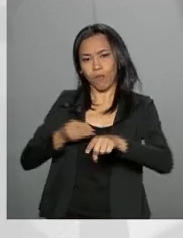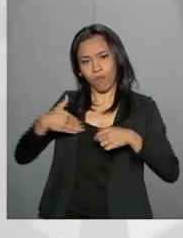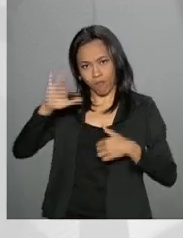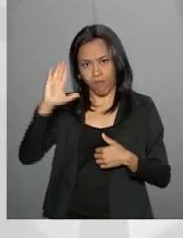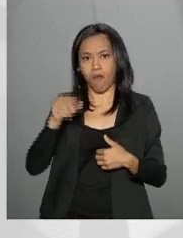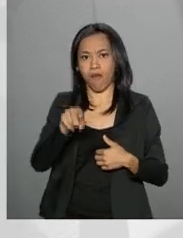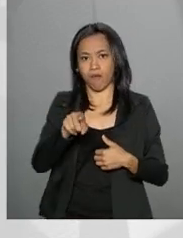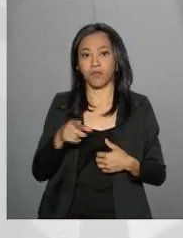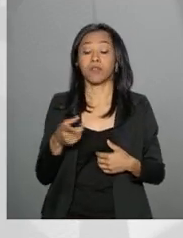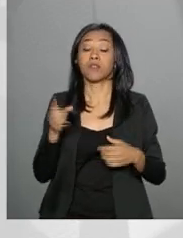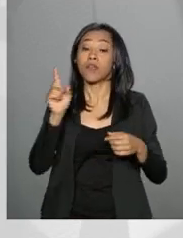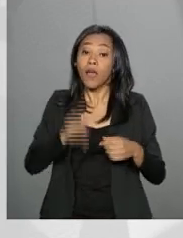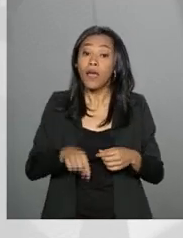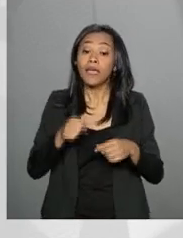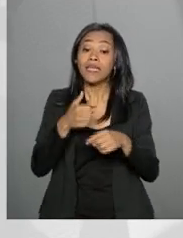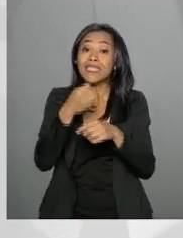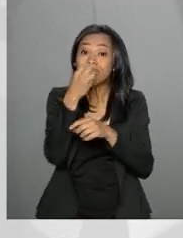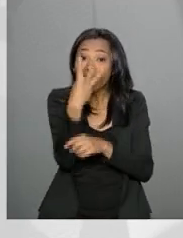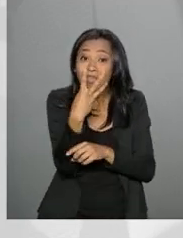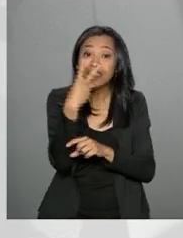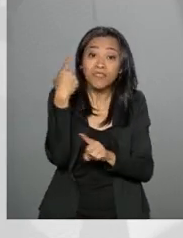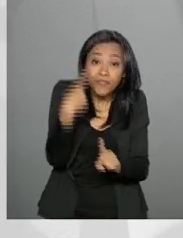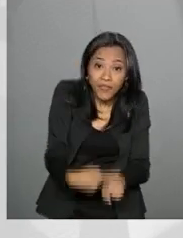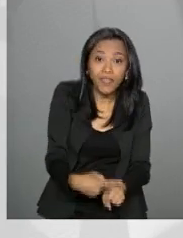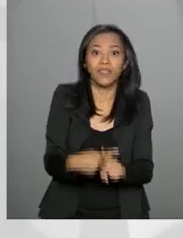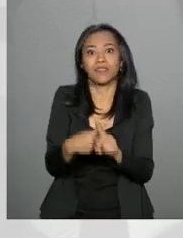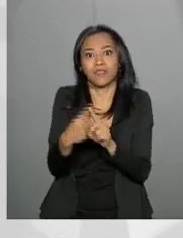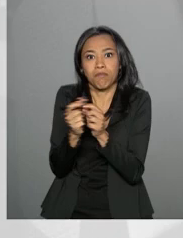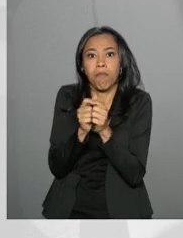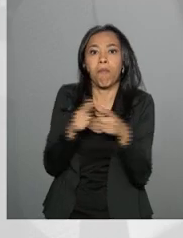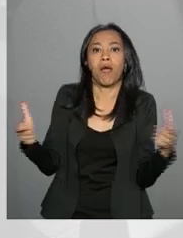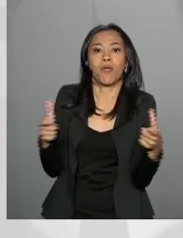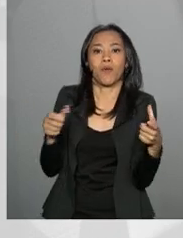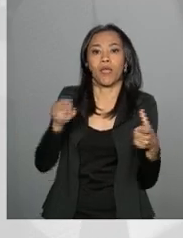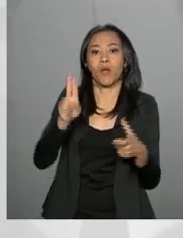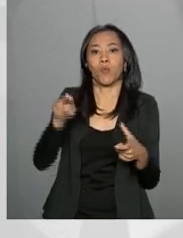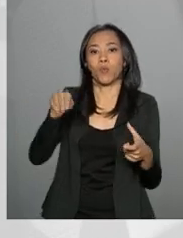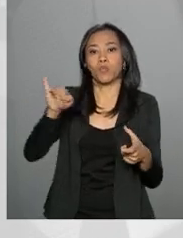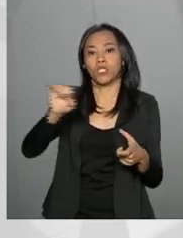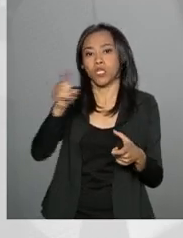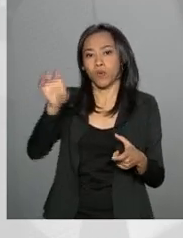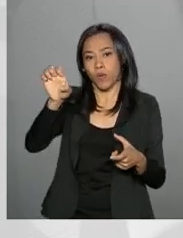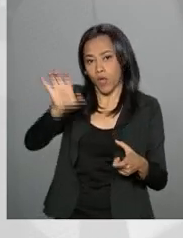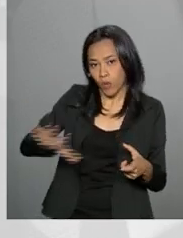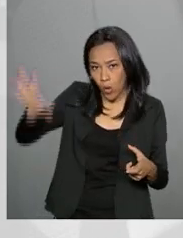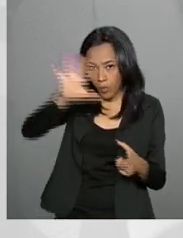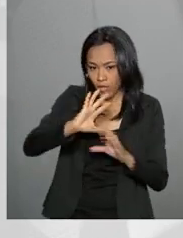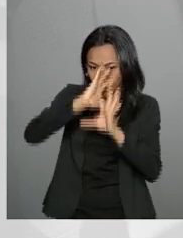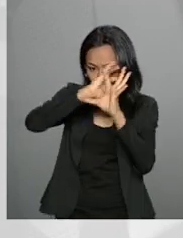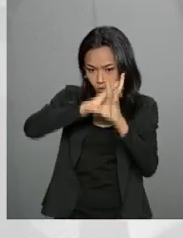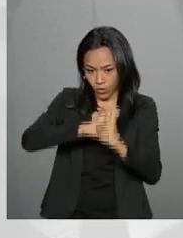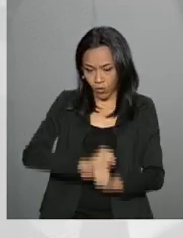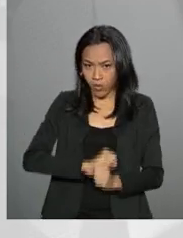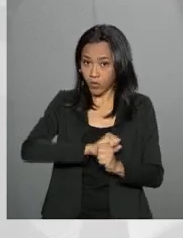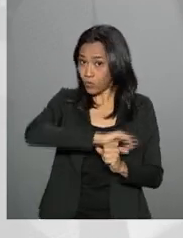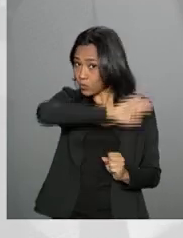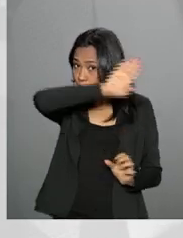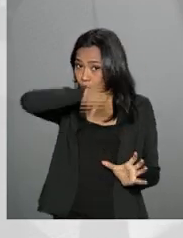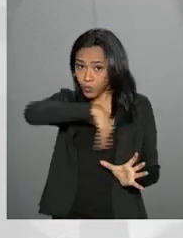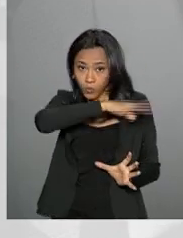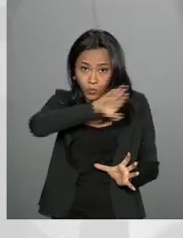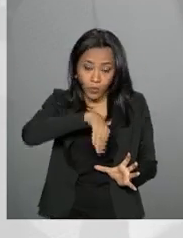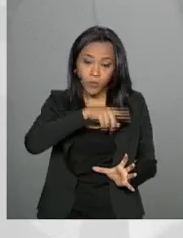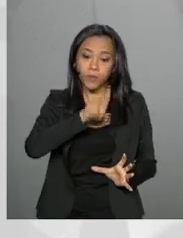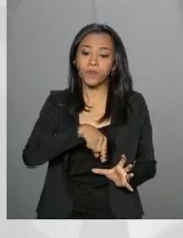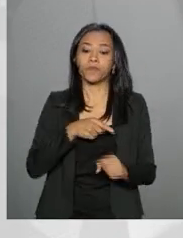quadrados cerca de três vezes a área da união europeia a população total do bloco incluindo a da venezuela é